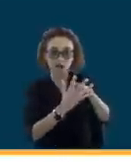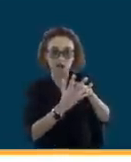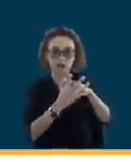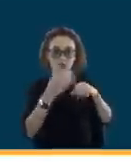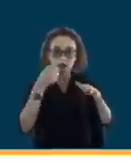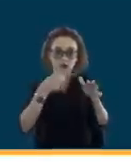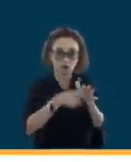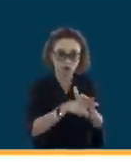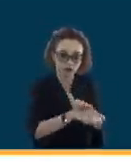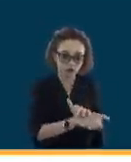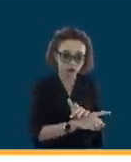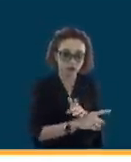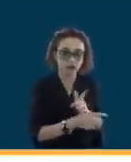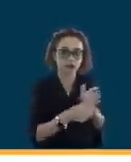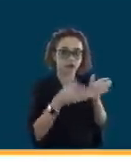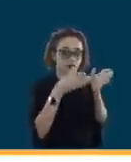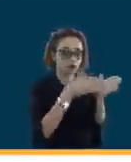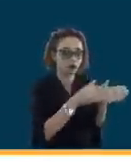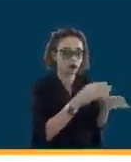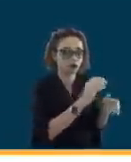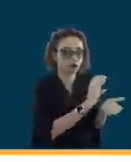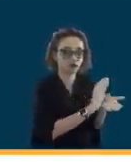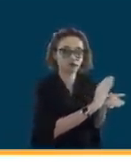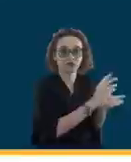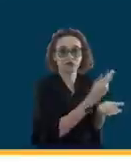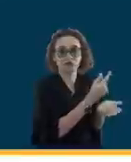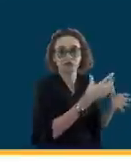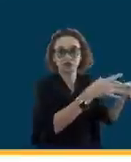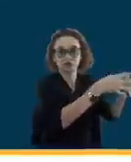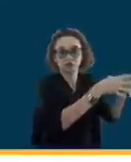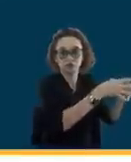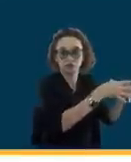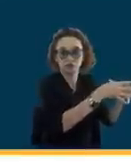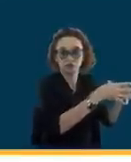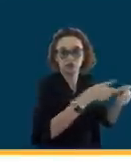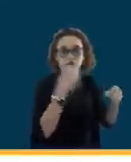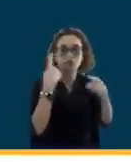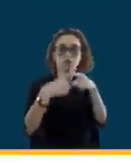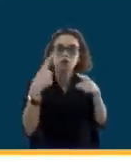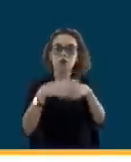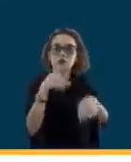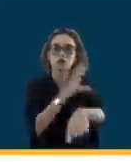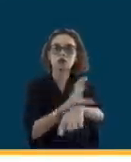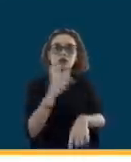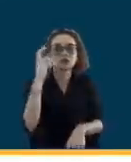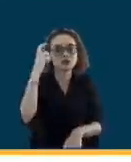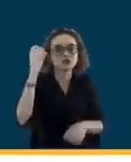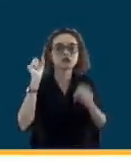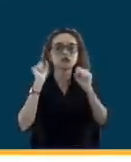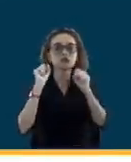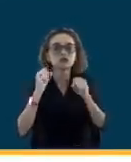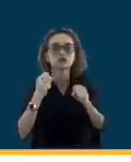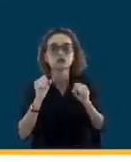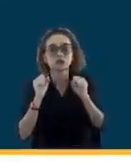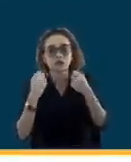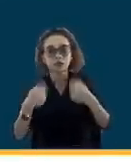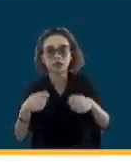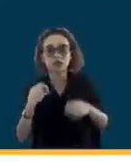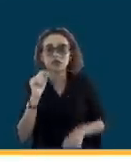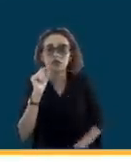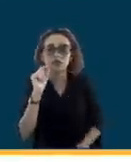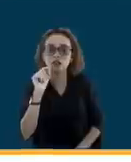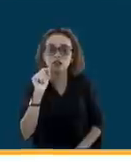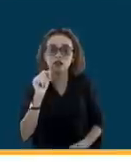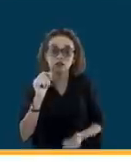renda, por que que a cultura não pode ser esse motor para a gente enxergar o quanto a gente precisa